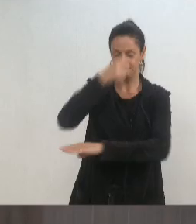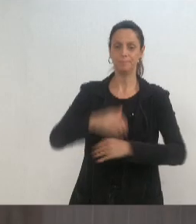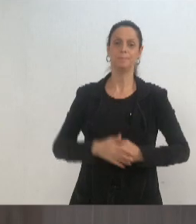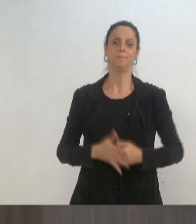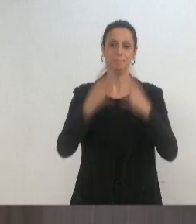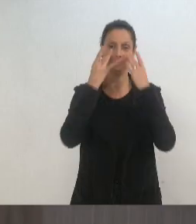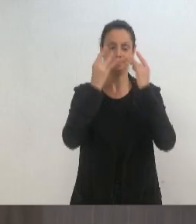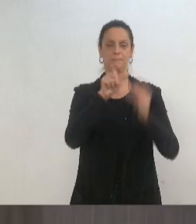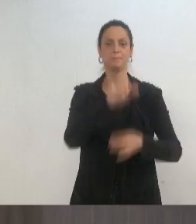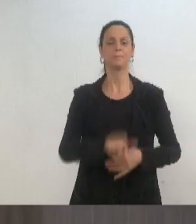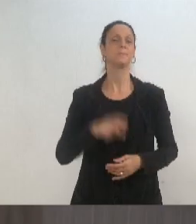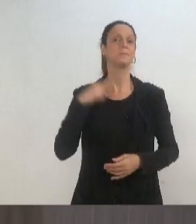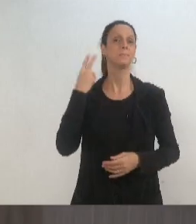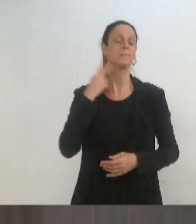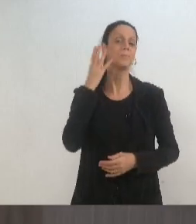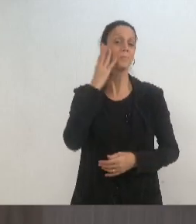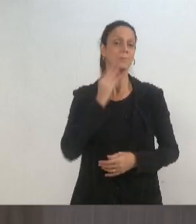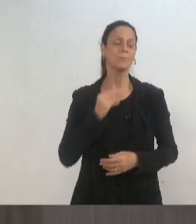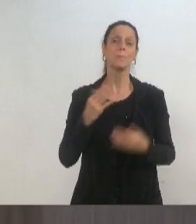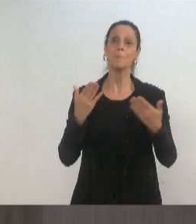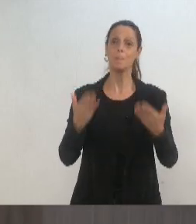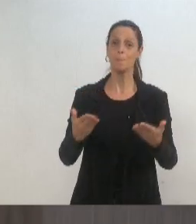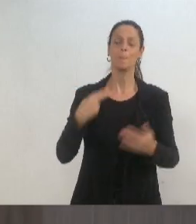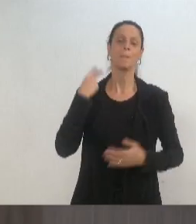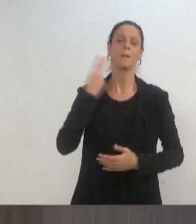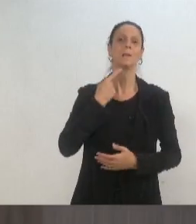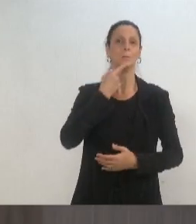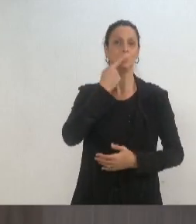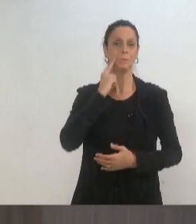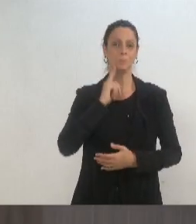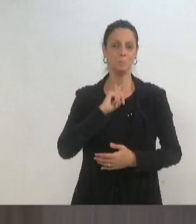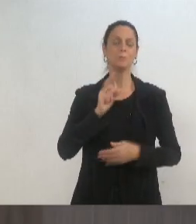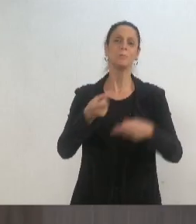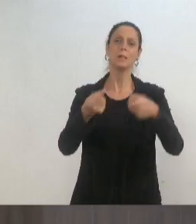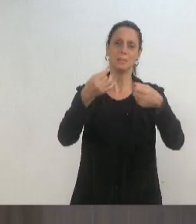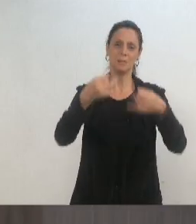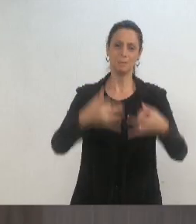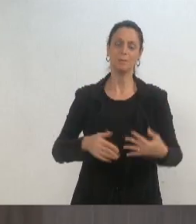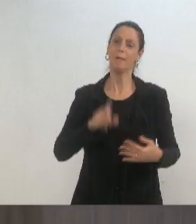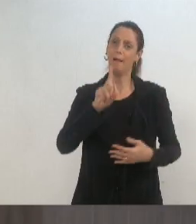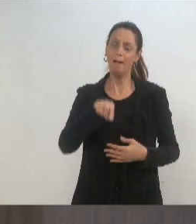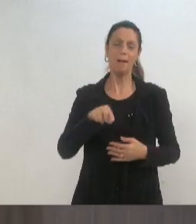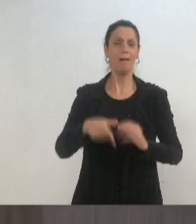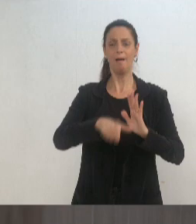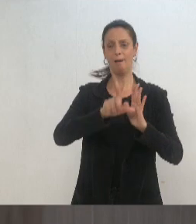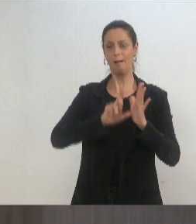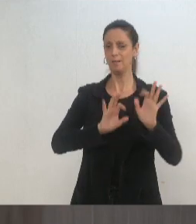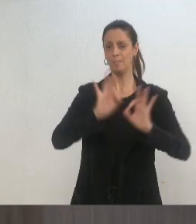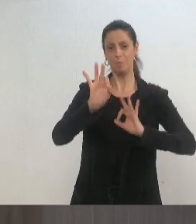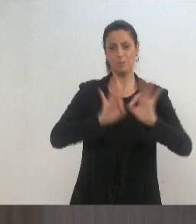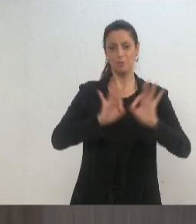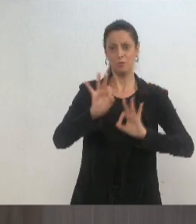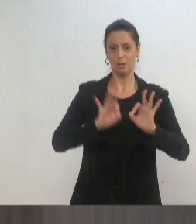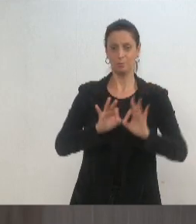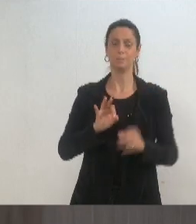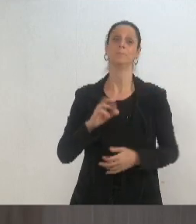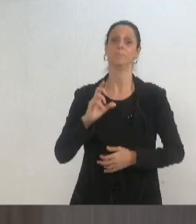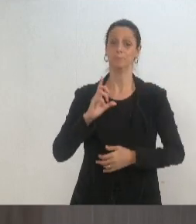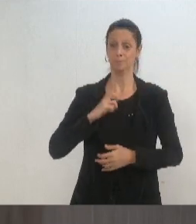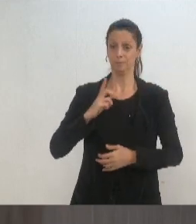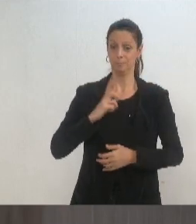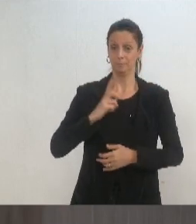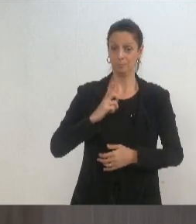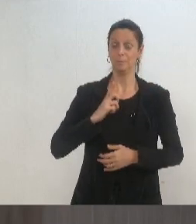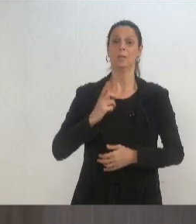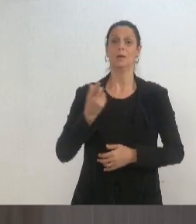Souza. Vereador Diego Nazato, o que o senhor está falando é planejamento. Se planeja, não tem recurso agora, mas se organiza, se faz o